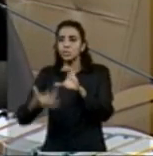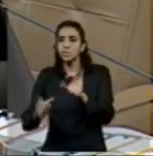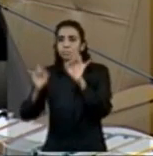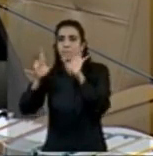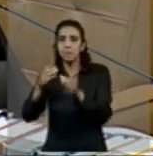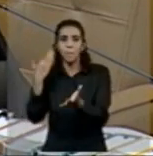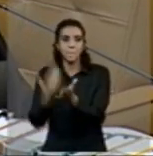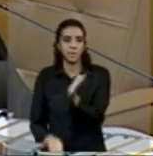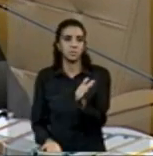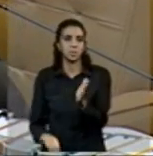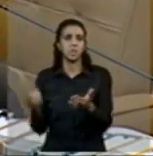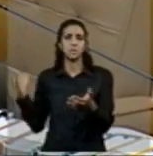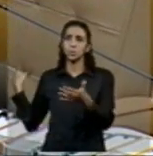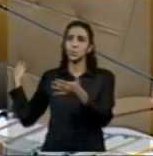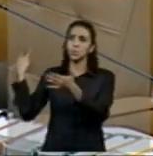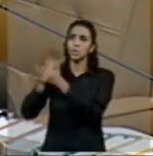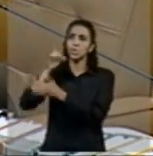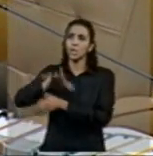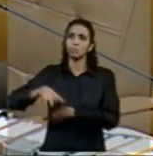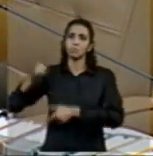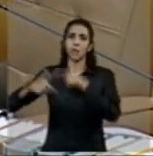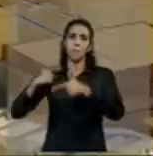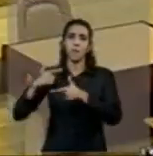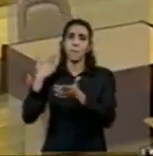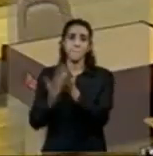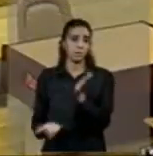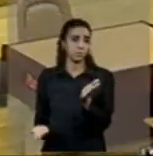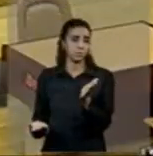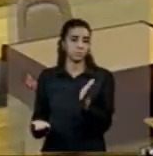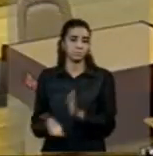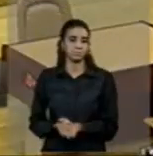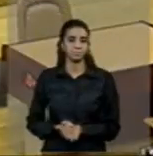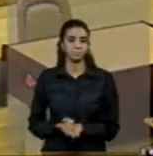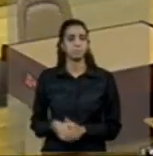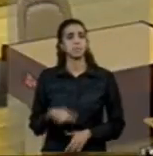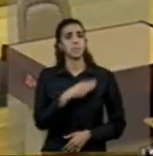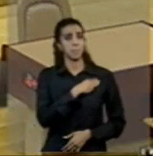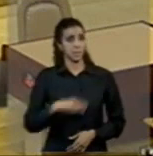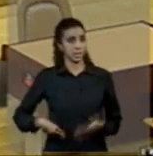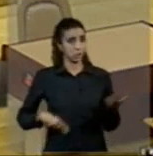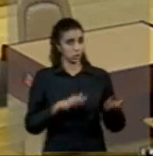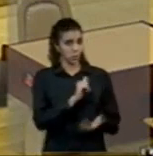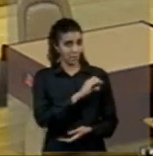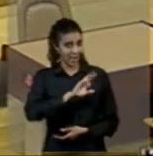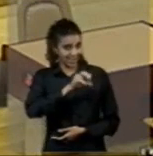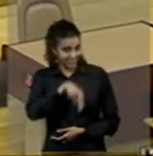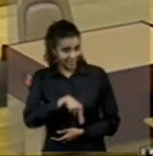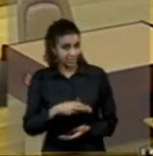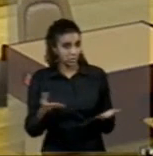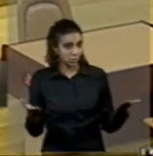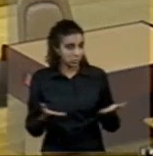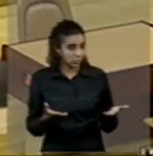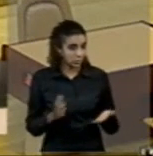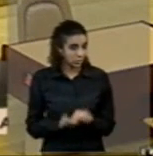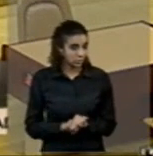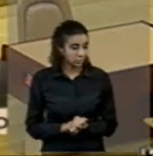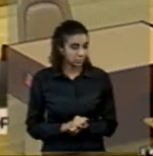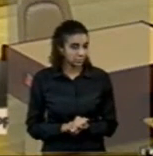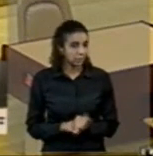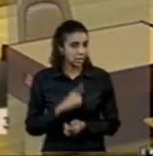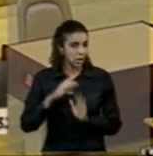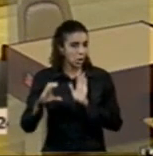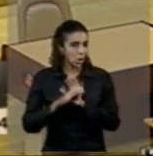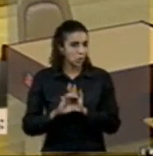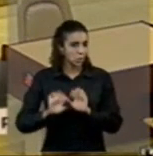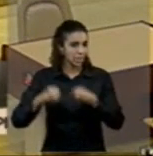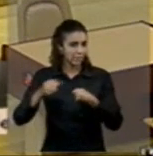construção histórica do direito do trabalho. E, ministro Fachin, hoje nós temos, hoje, há quanto tempo já, o Código de